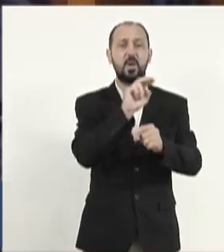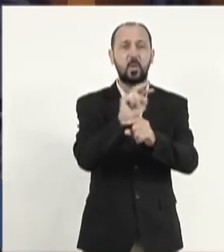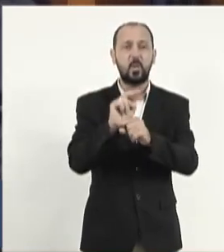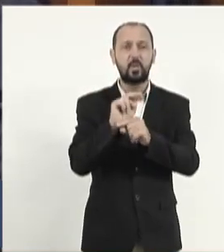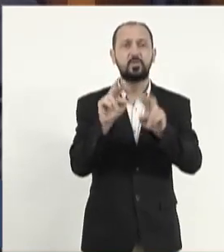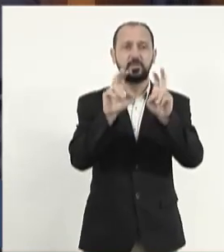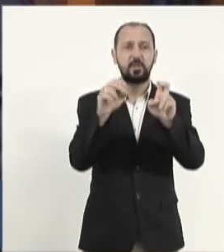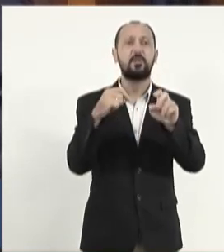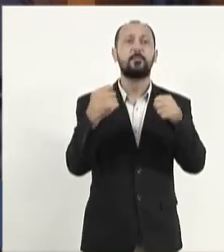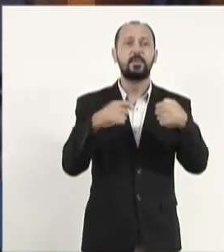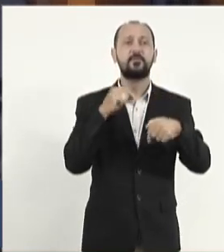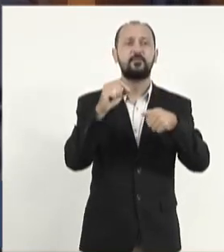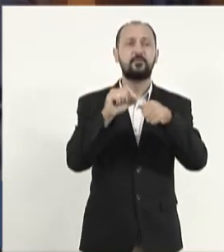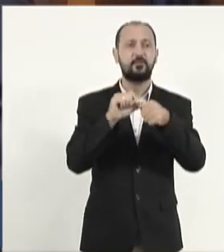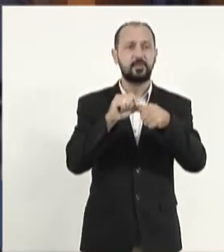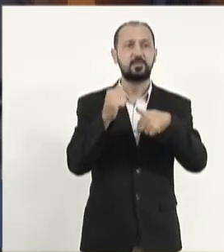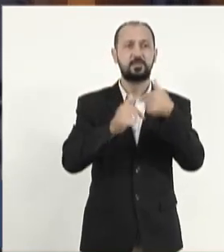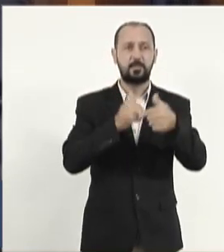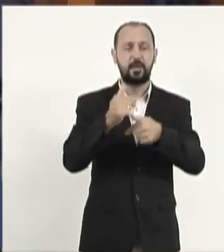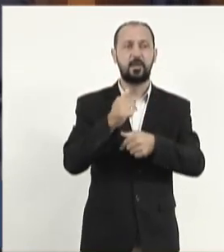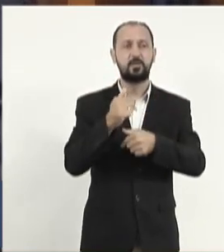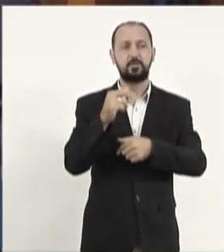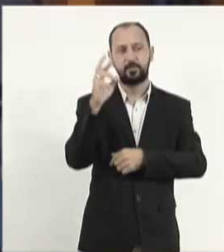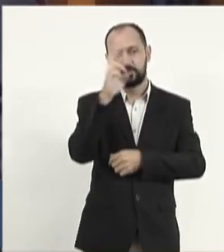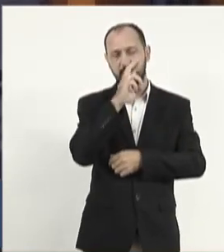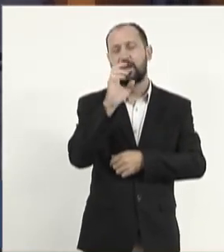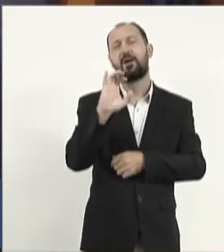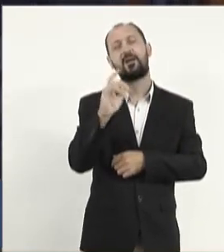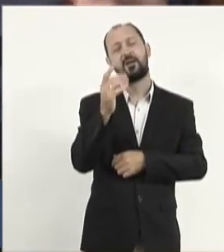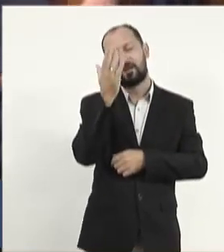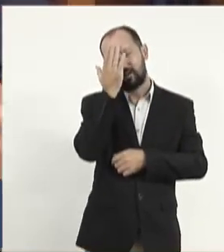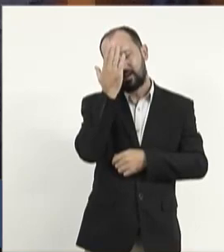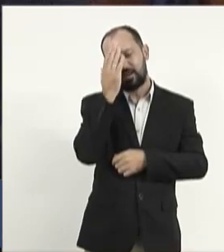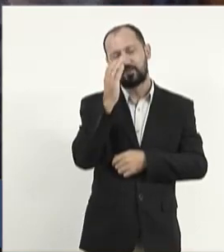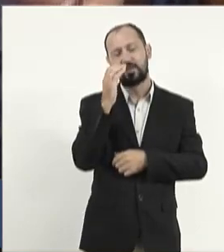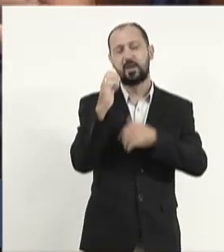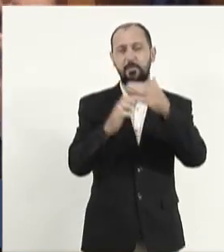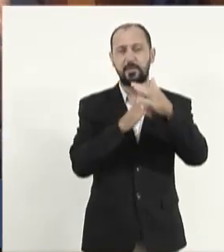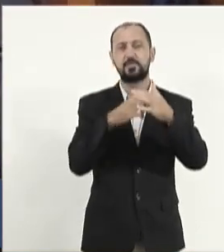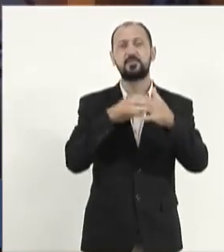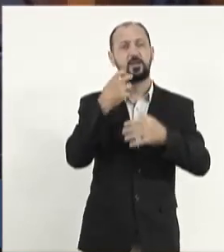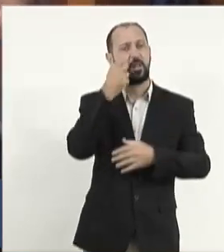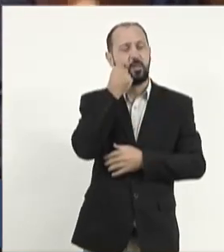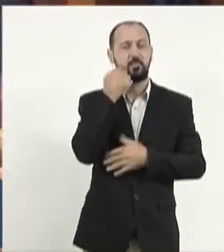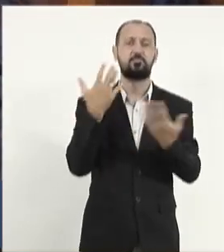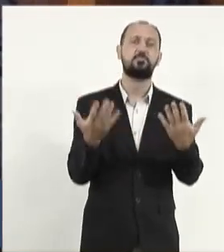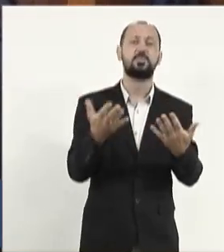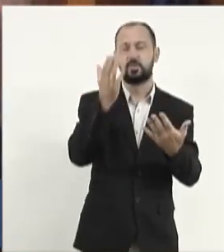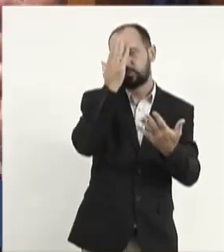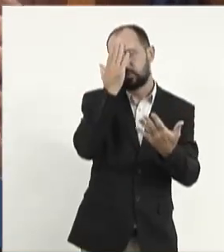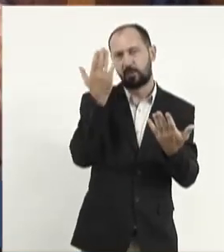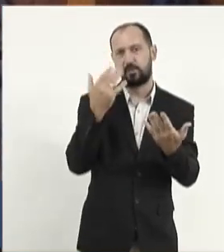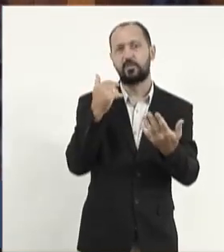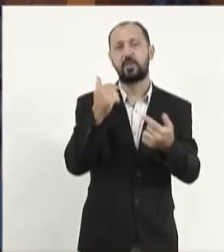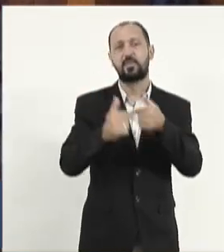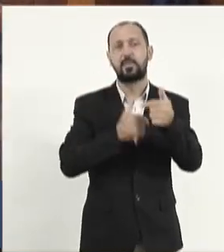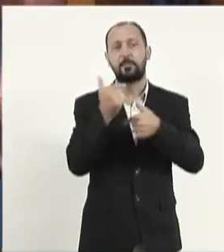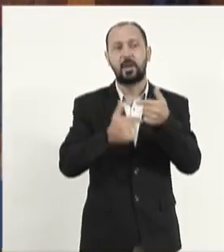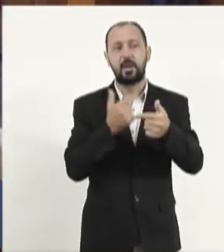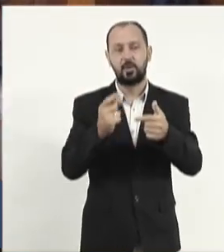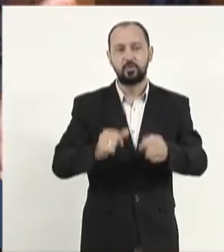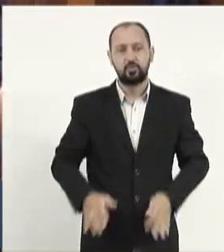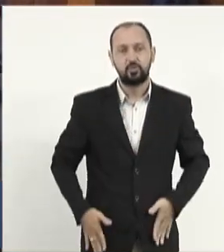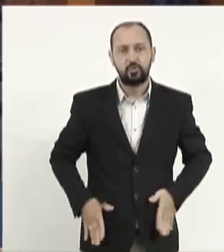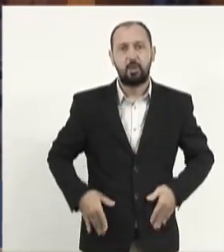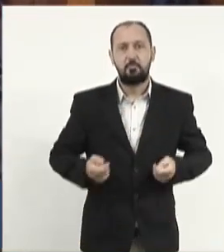ela tem que fazer essa fiscalização, né? É claro que a empresa tem que ter lucro, ela não vai trabalhar, né, tirando dinheiro